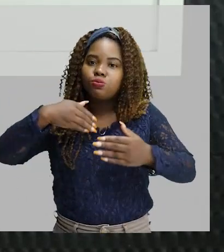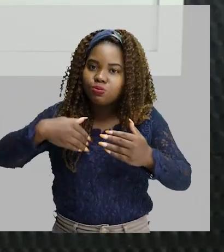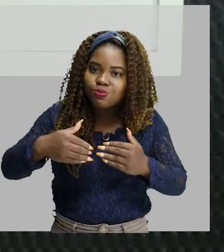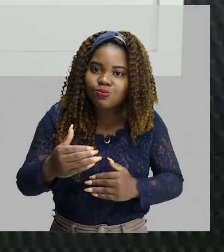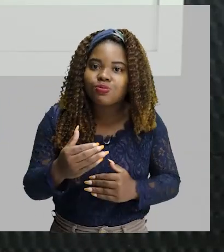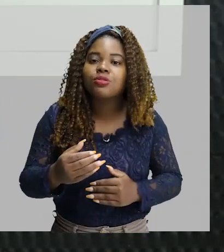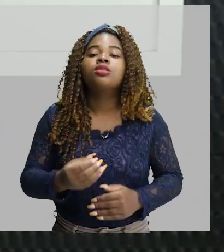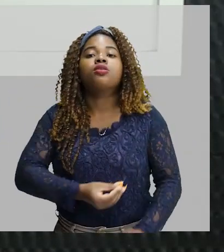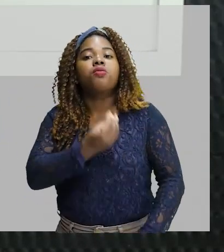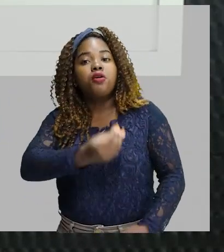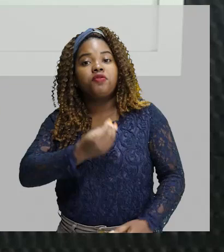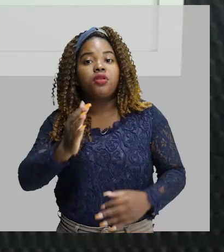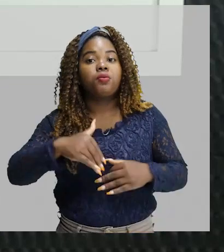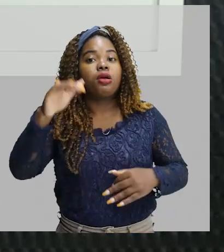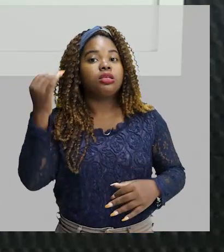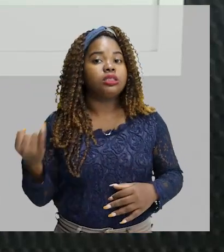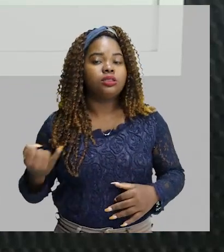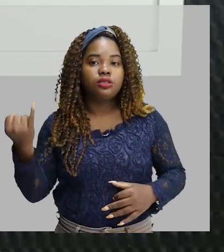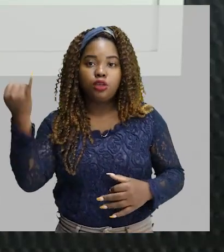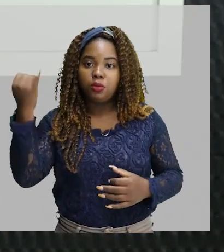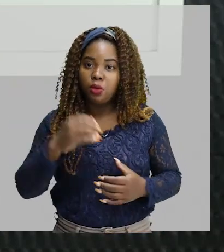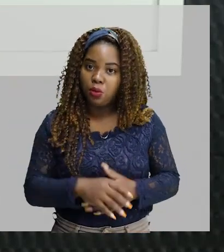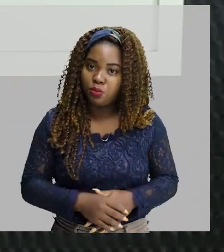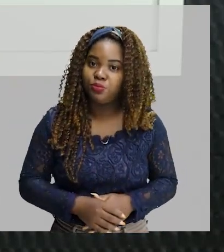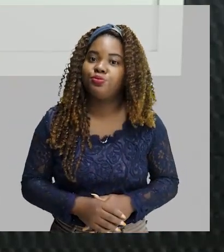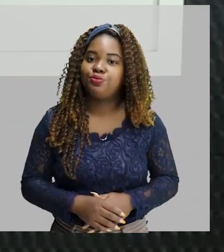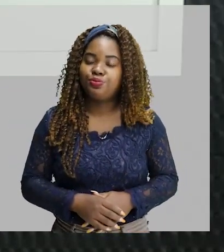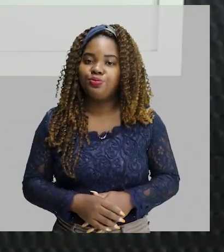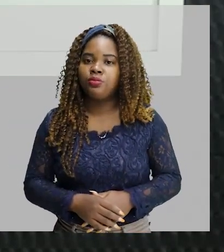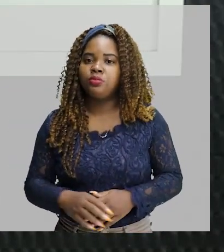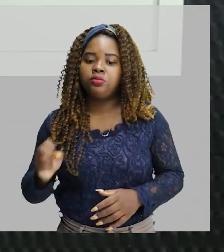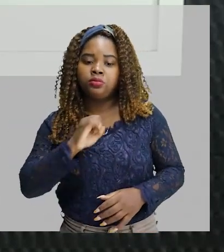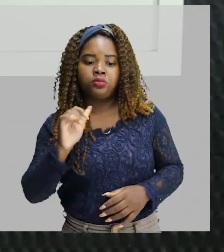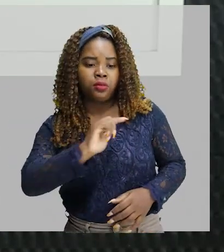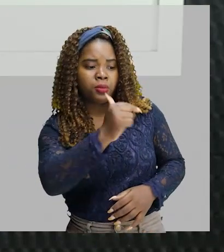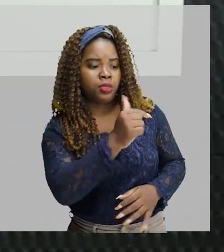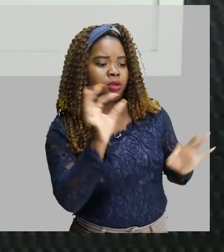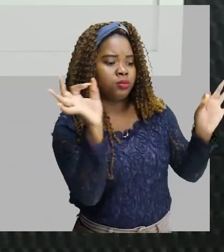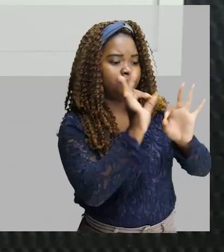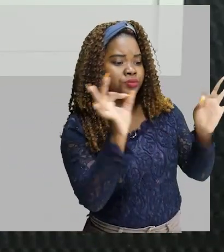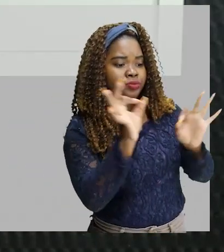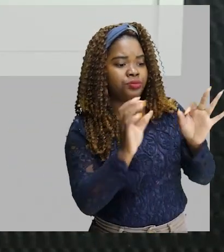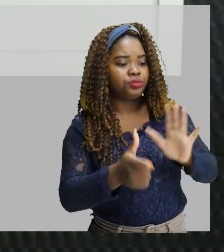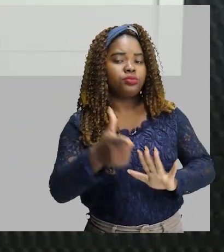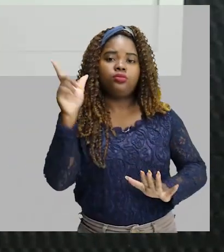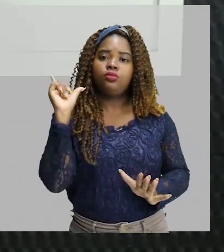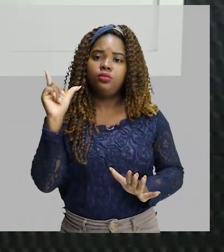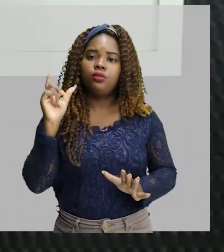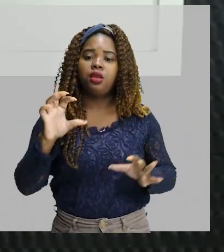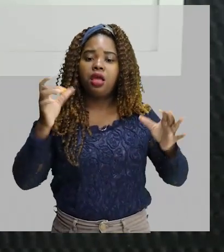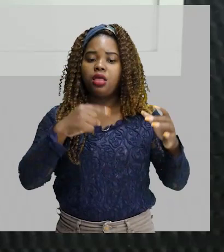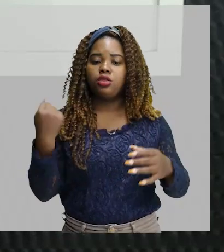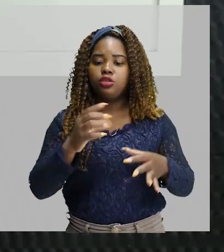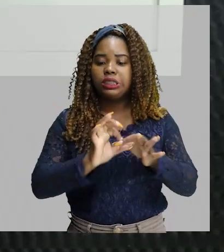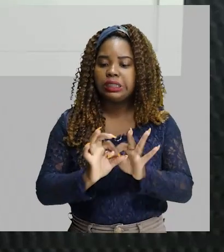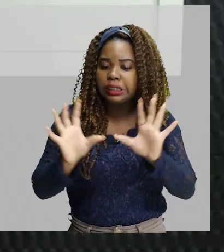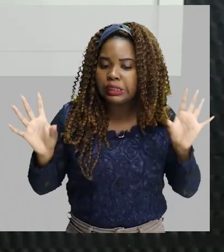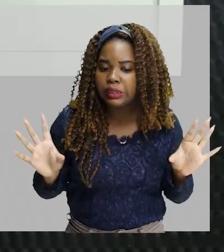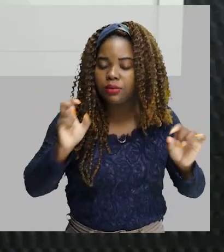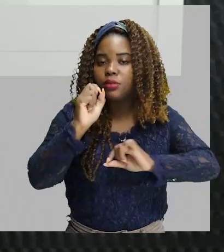é mais importante, ela precede a essência. Se não há nada determinado anteriormente, a nossa liberdade ela